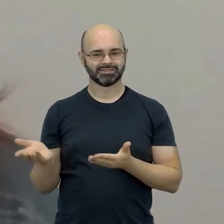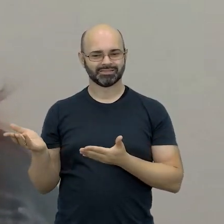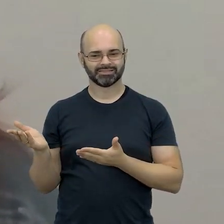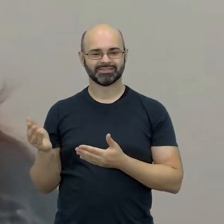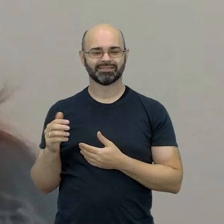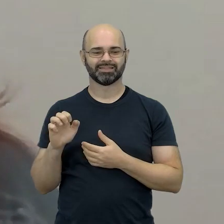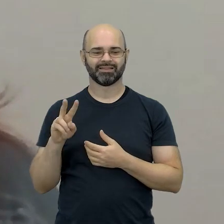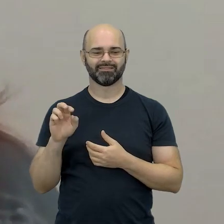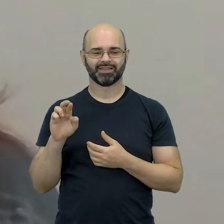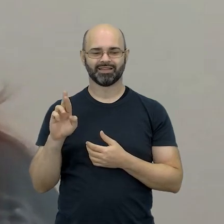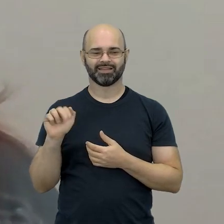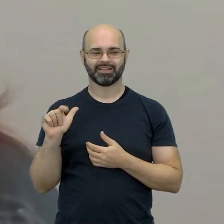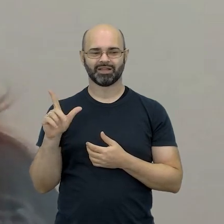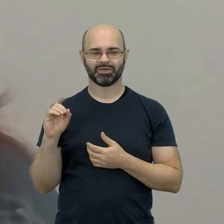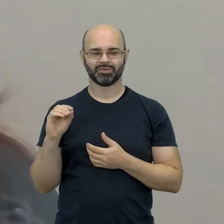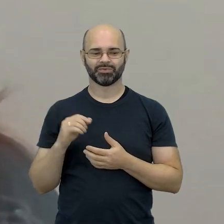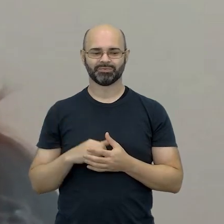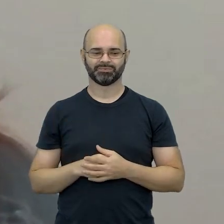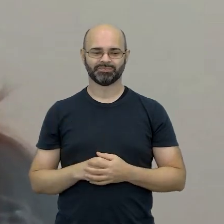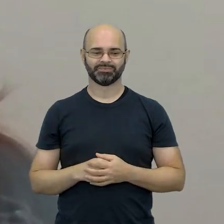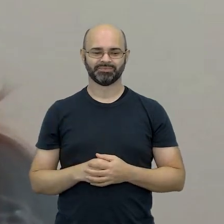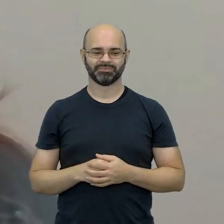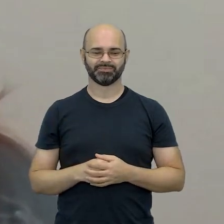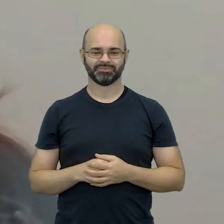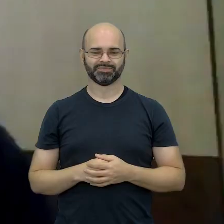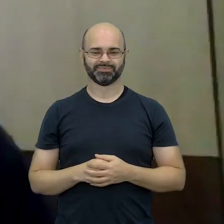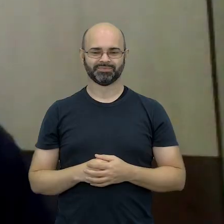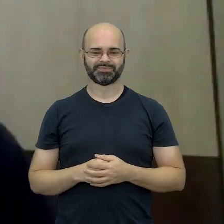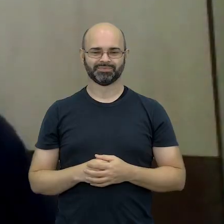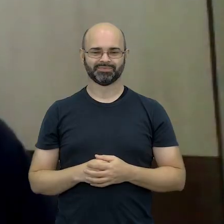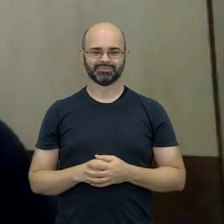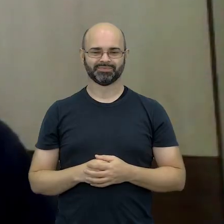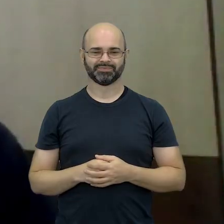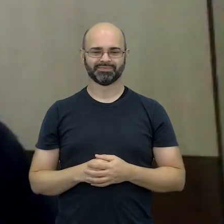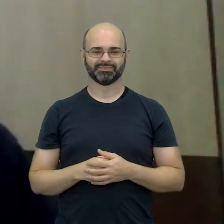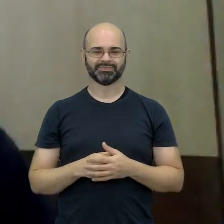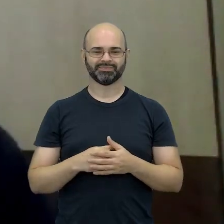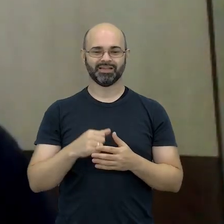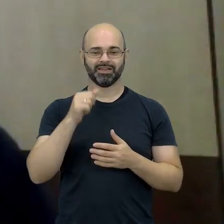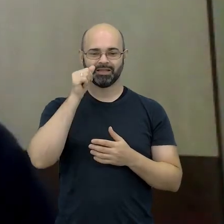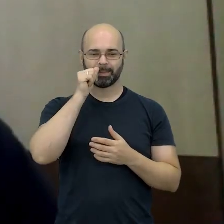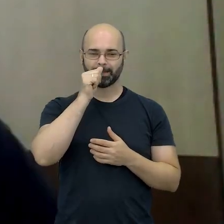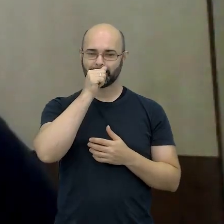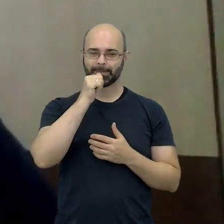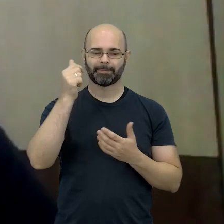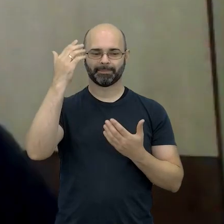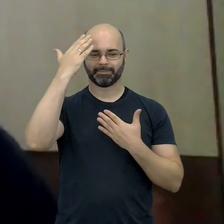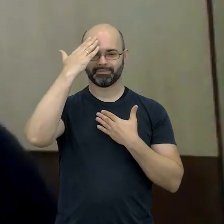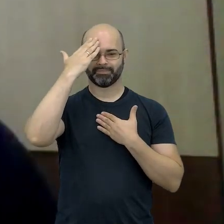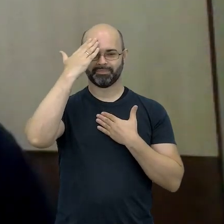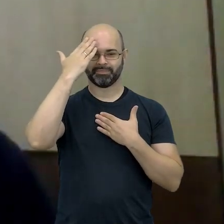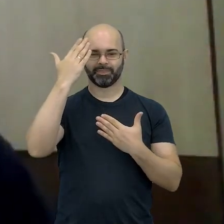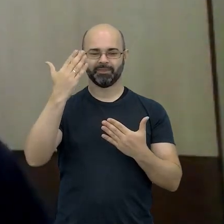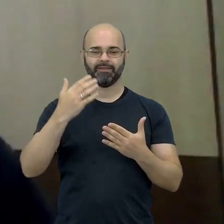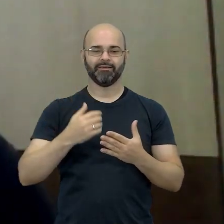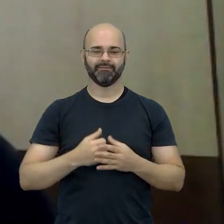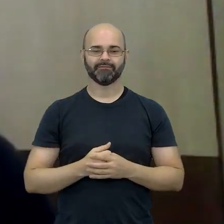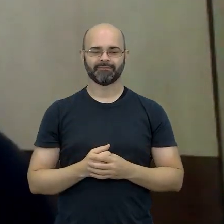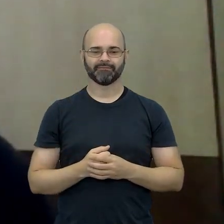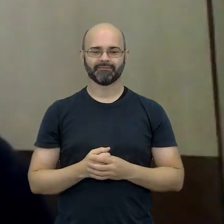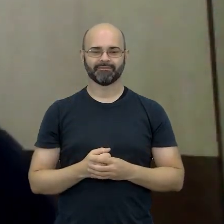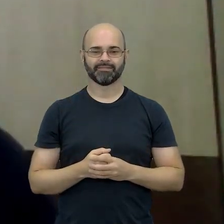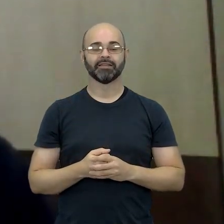colega Everaldo. Com você, Everaldo. Obrigado, Valdir. Obrigado, Silene, pelas palavras, porque a gente está agradecendo esse final